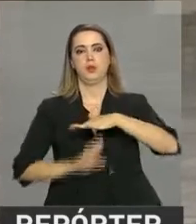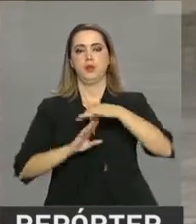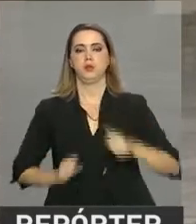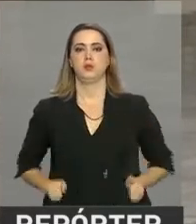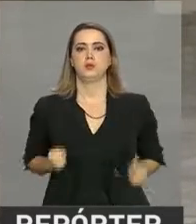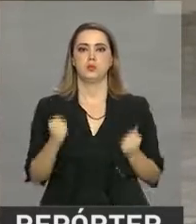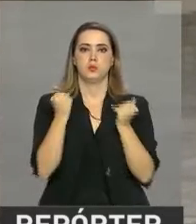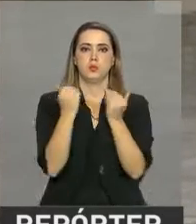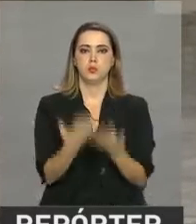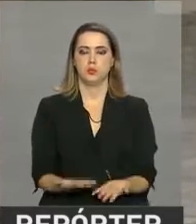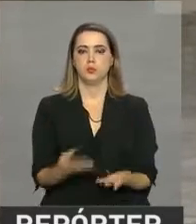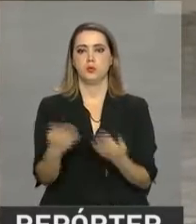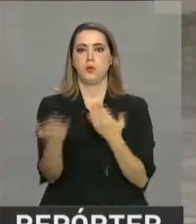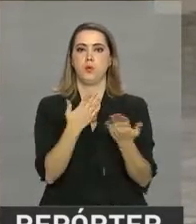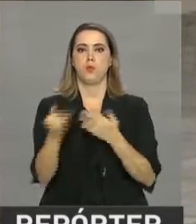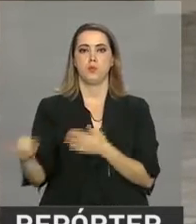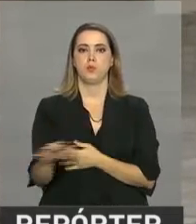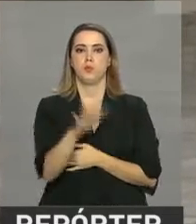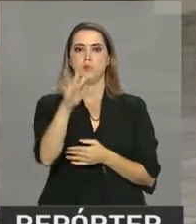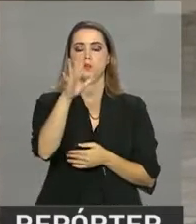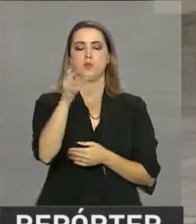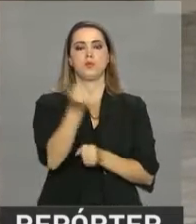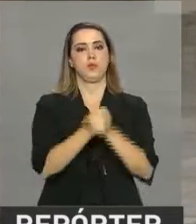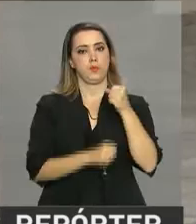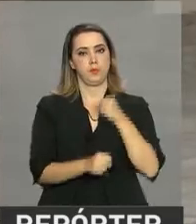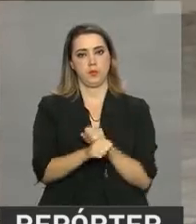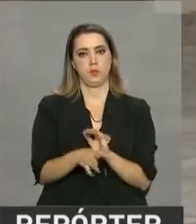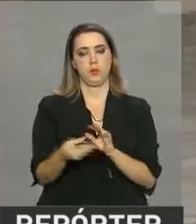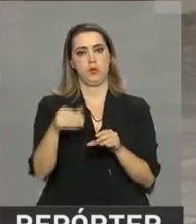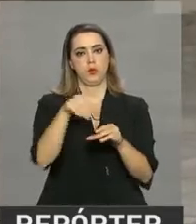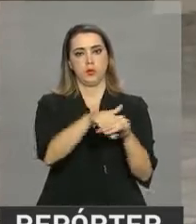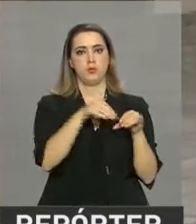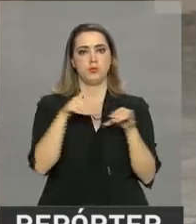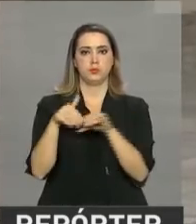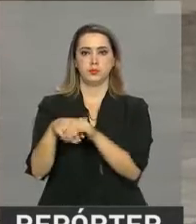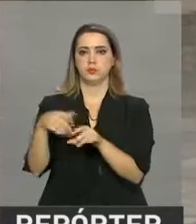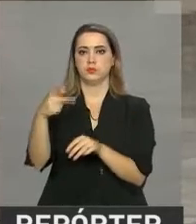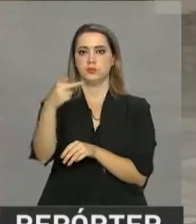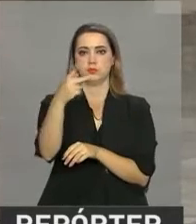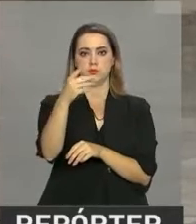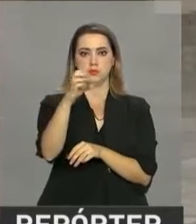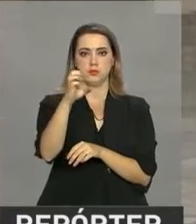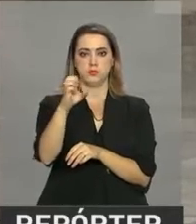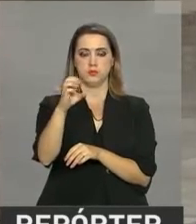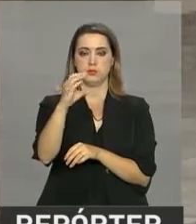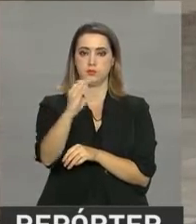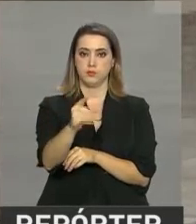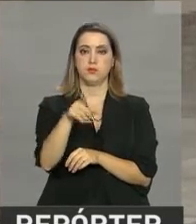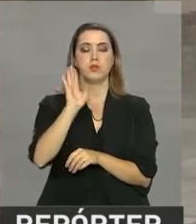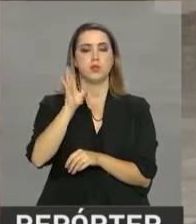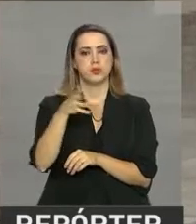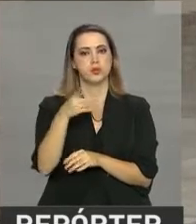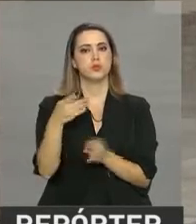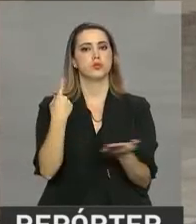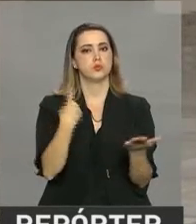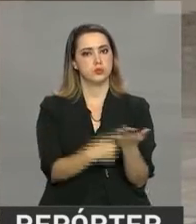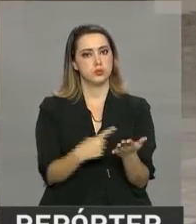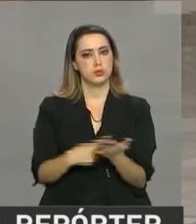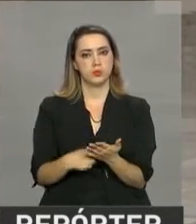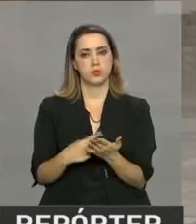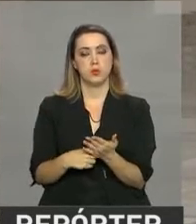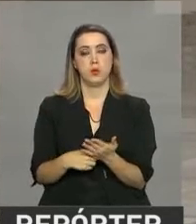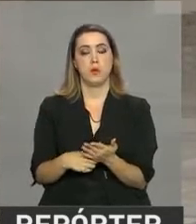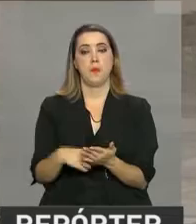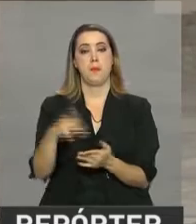crescimento dos gastos públicos a inflação do ano anterior a votação da pec no senado em primeiro turno está marcada para amanhã à tarde a